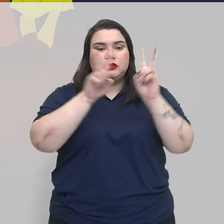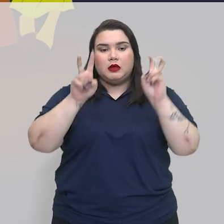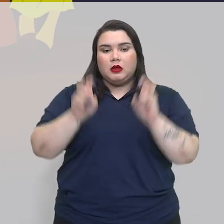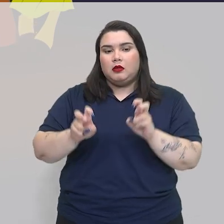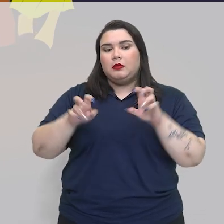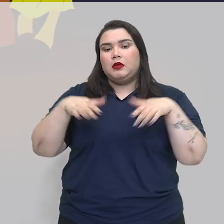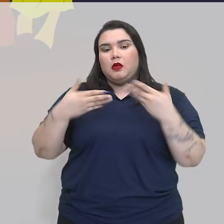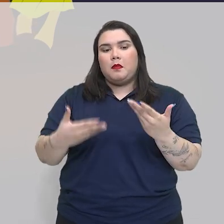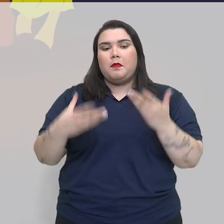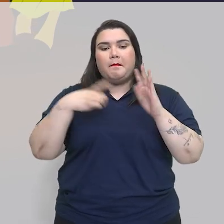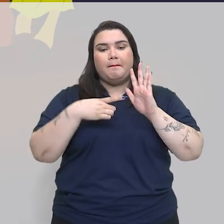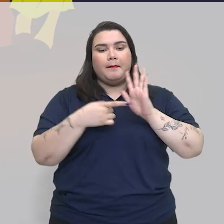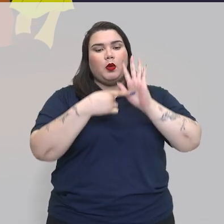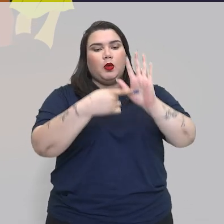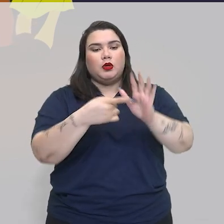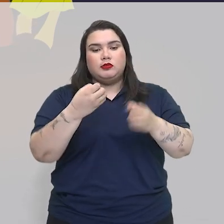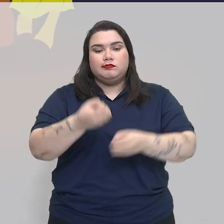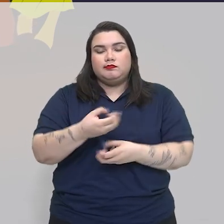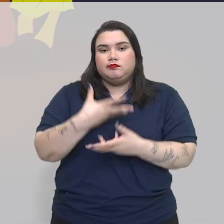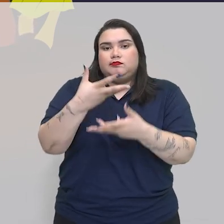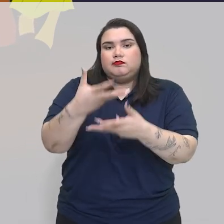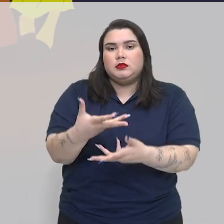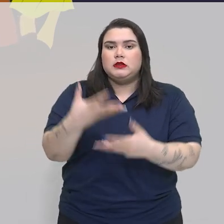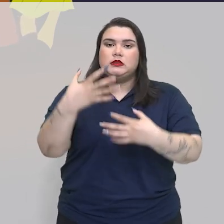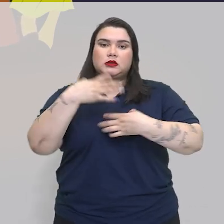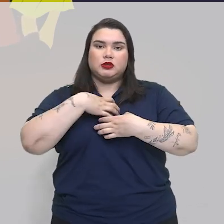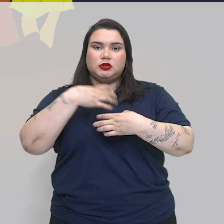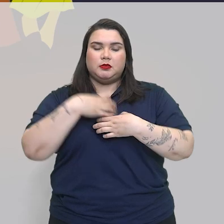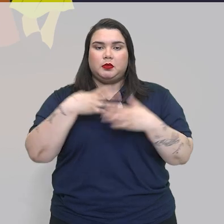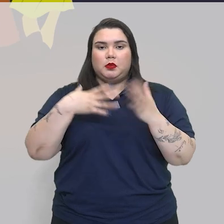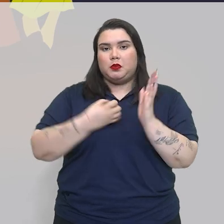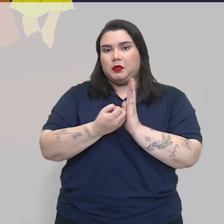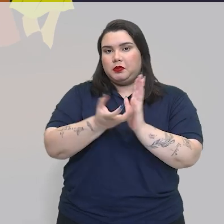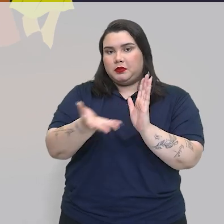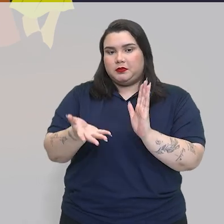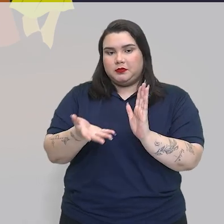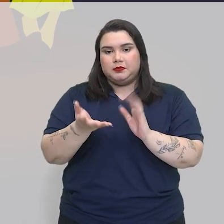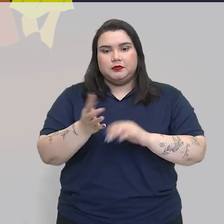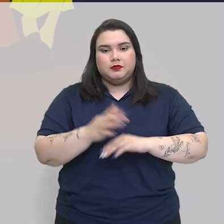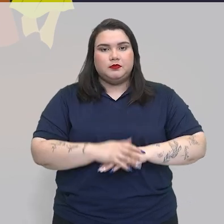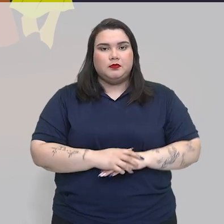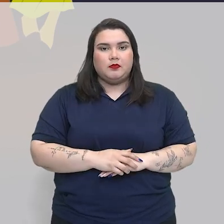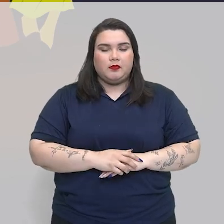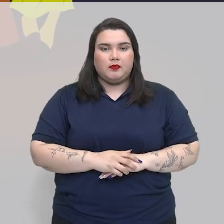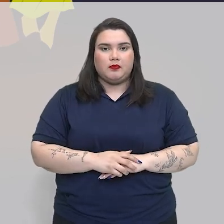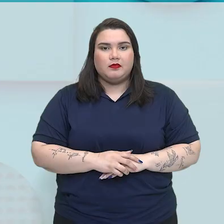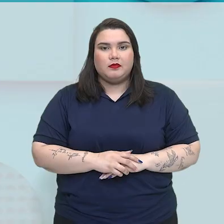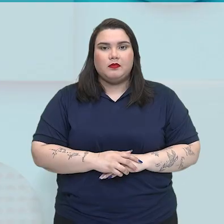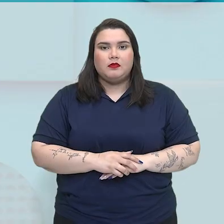e, em geral, apresenta as impressões e emoções do eu lírico.